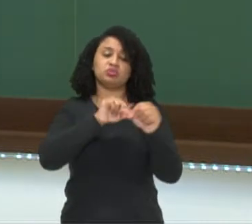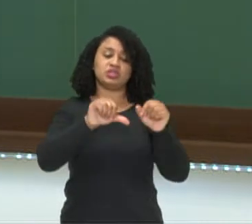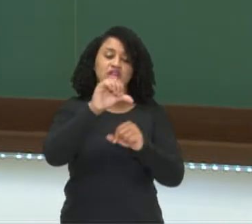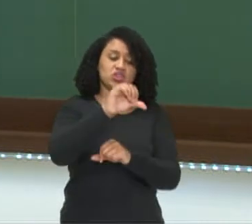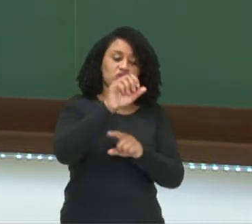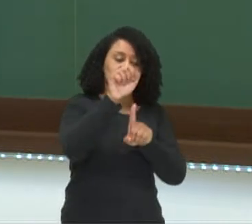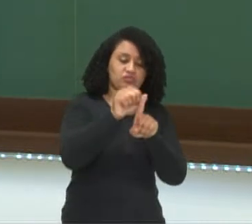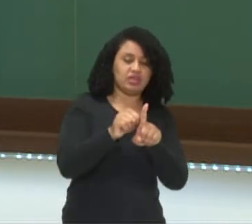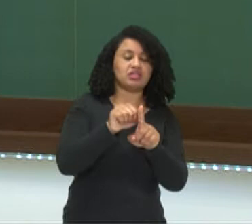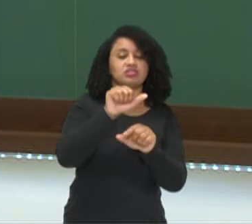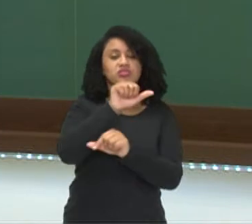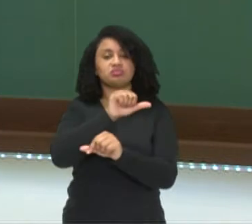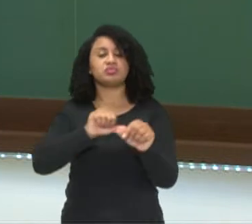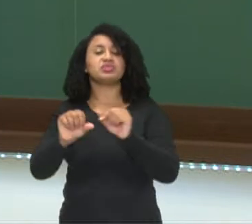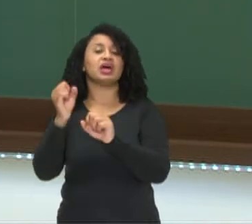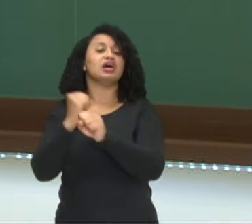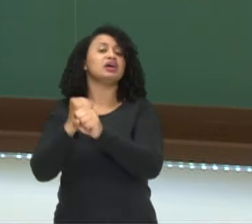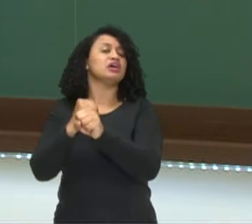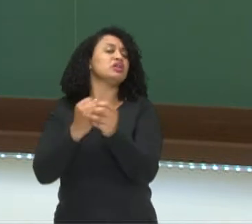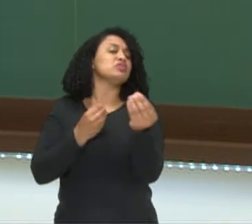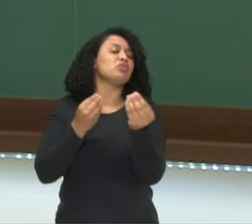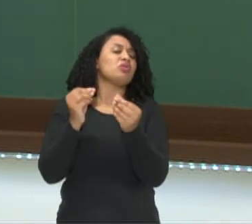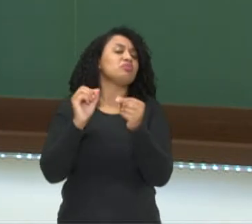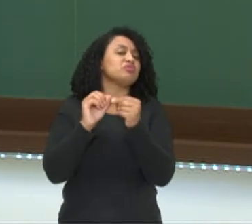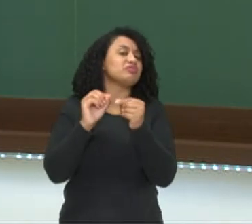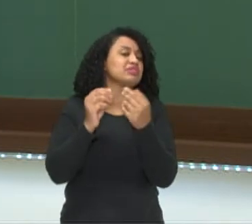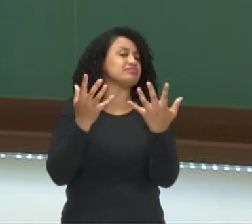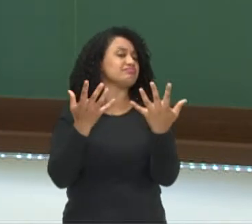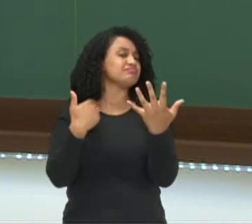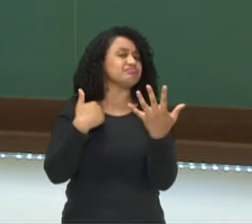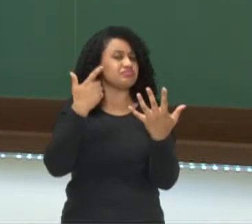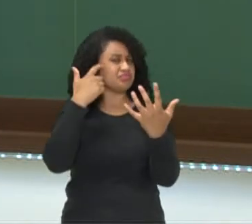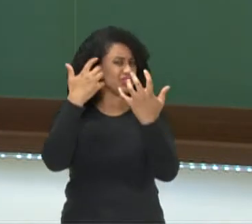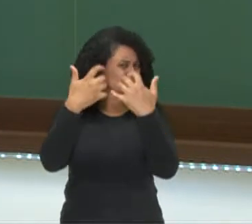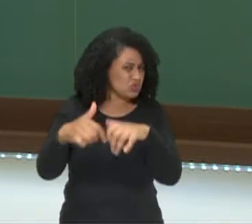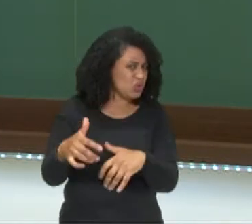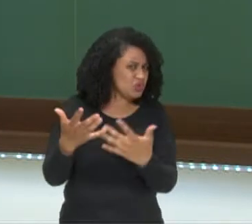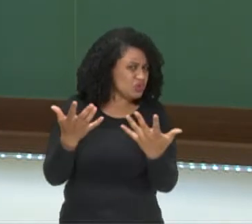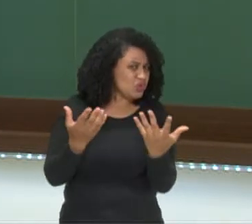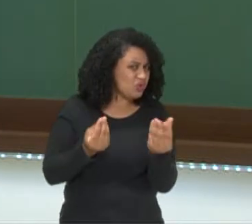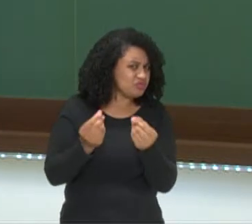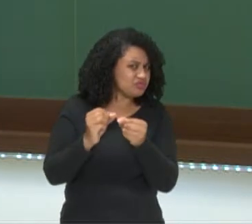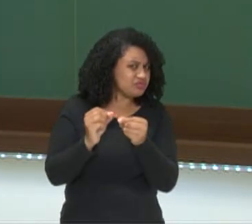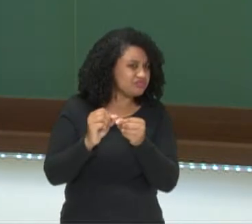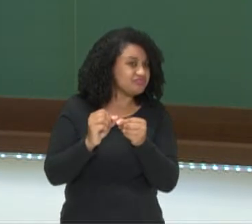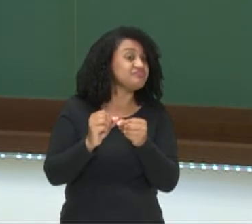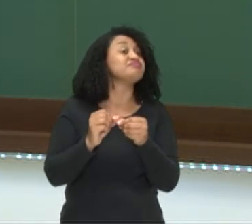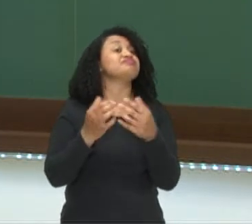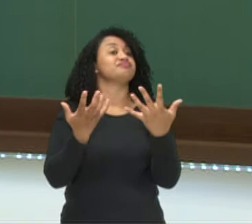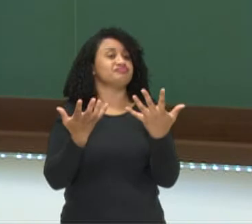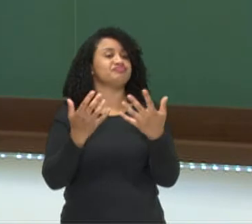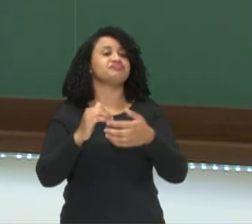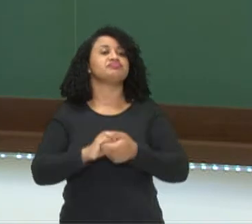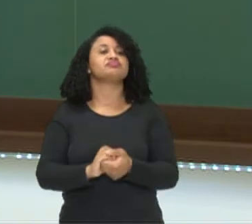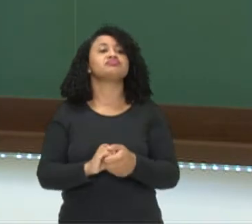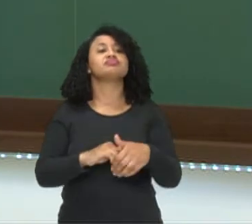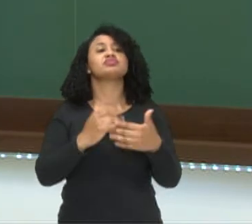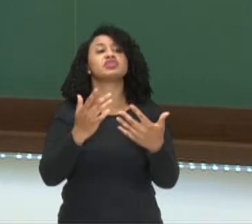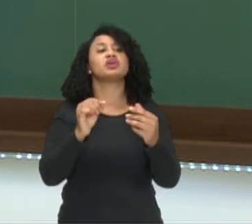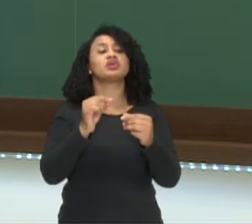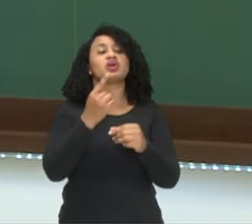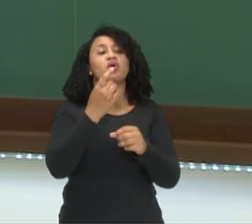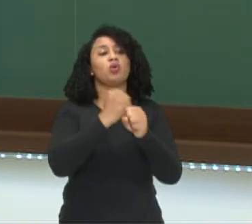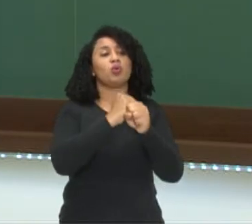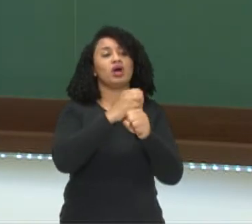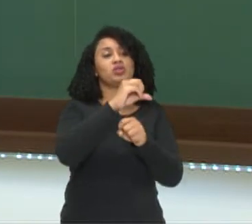esses 9 meses em anos. Tinha pensado nesse detalhe? Pois é, olha lá, ó. 1